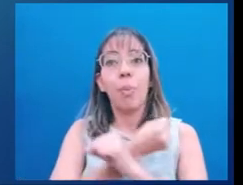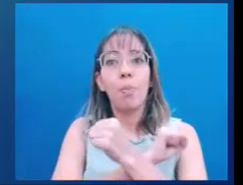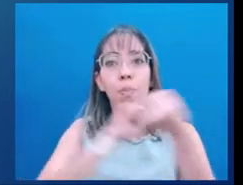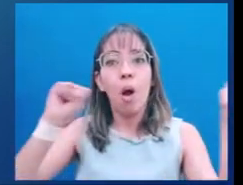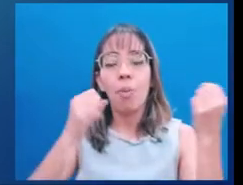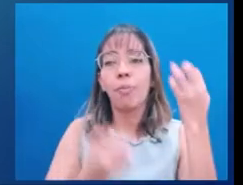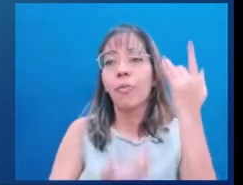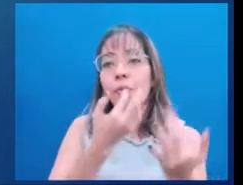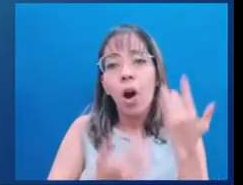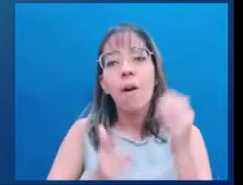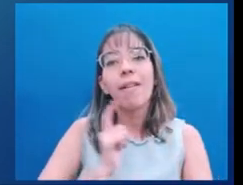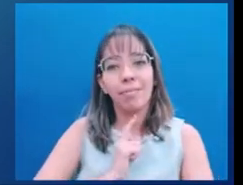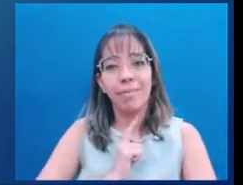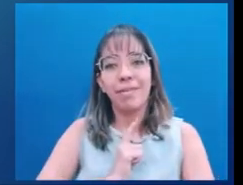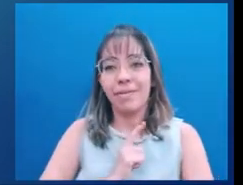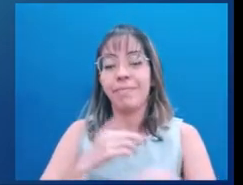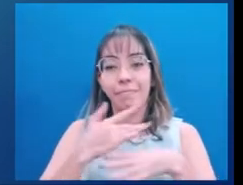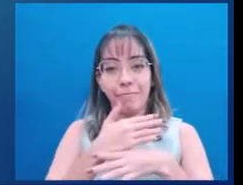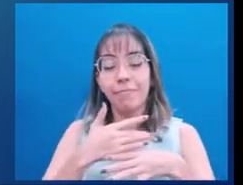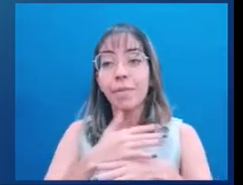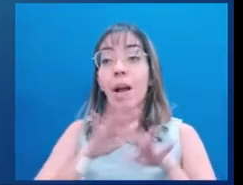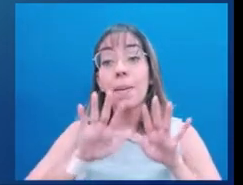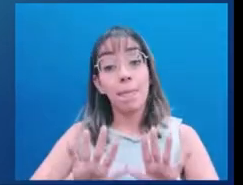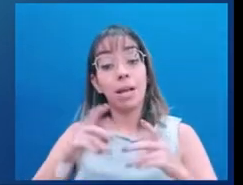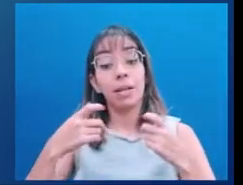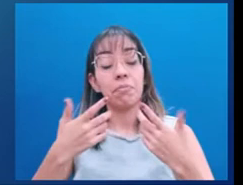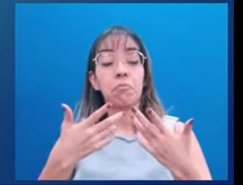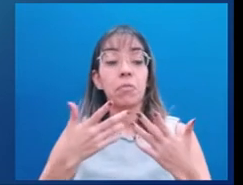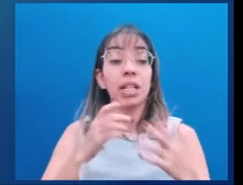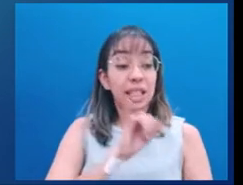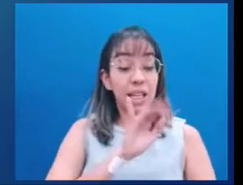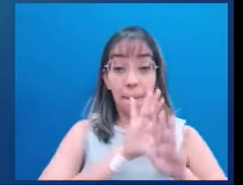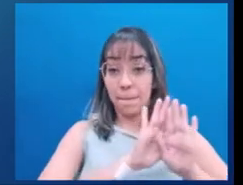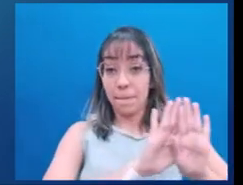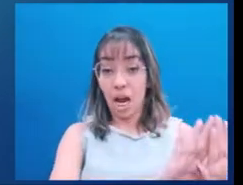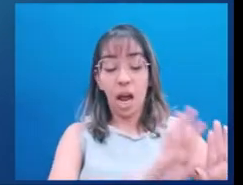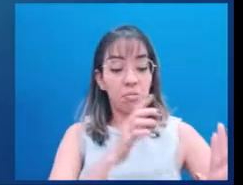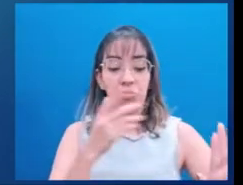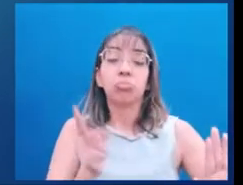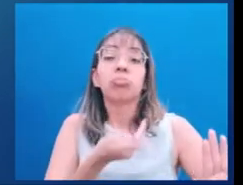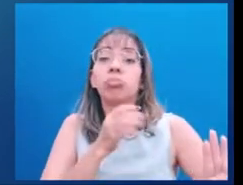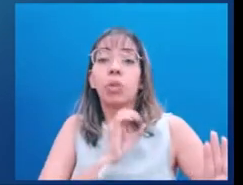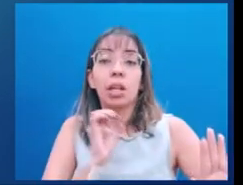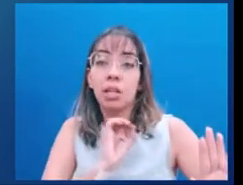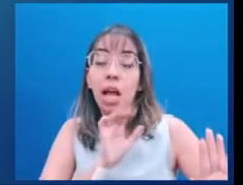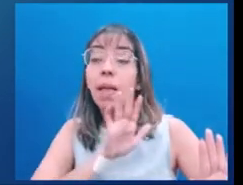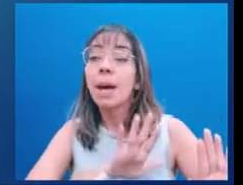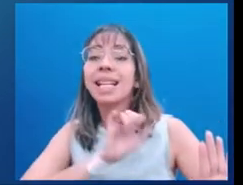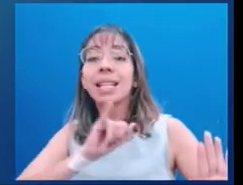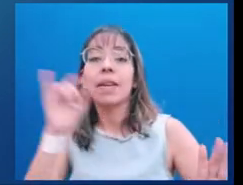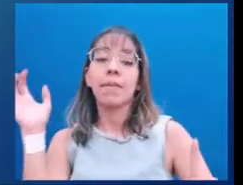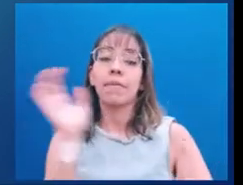detonação, né? Decomposição explosiva, mas vai requerer uma fonte aí de ignição para que isso